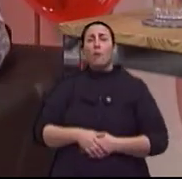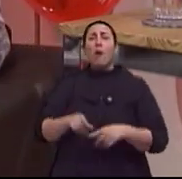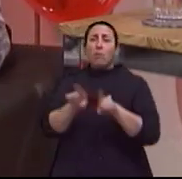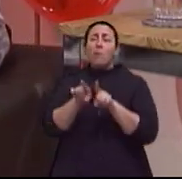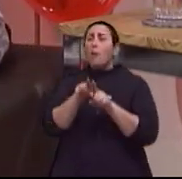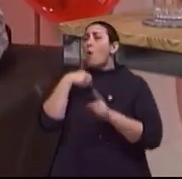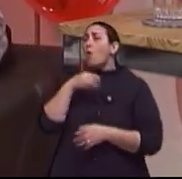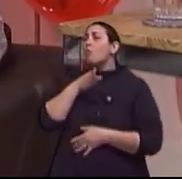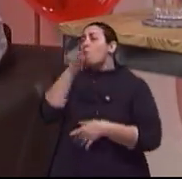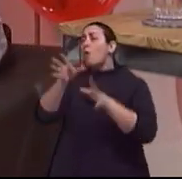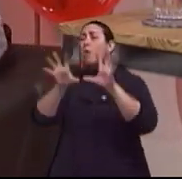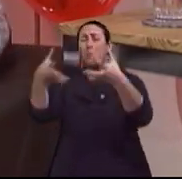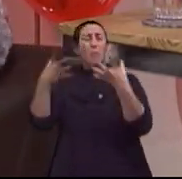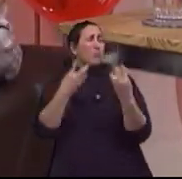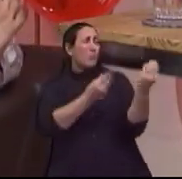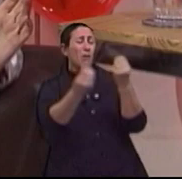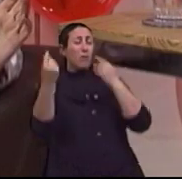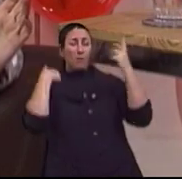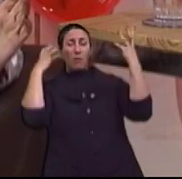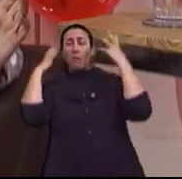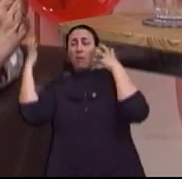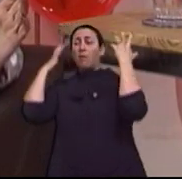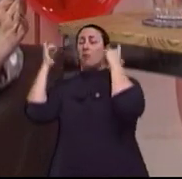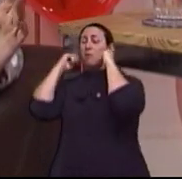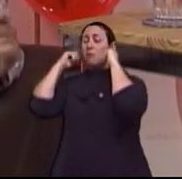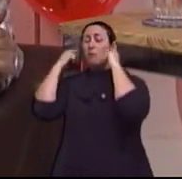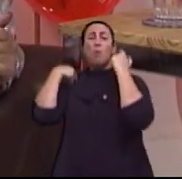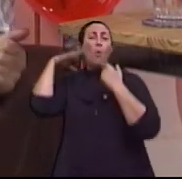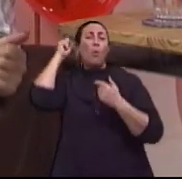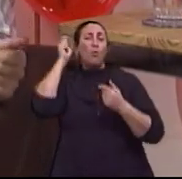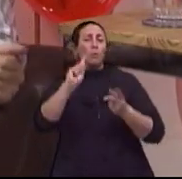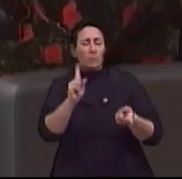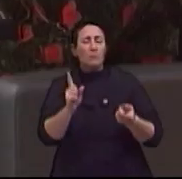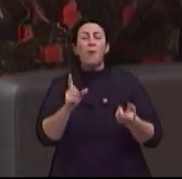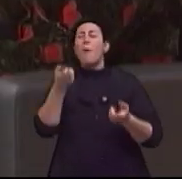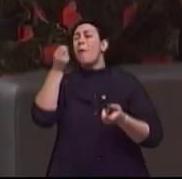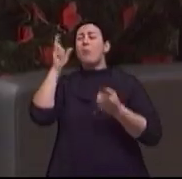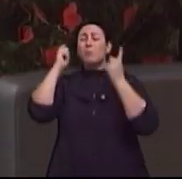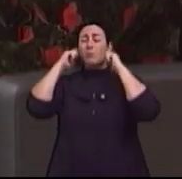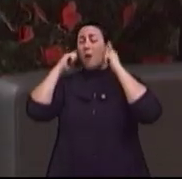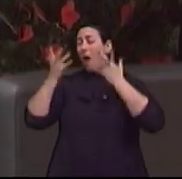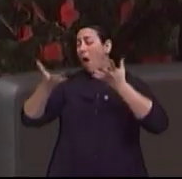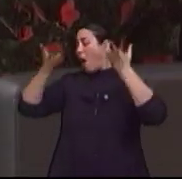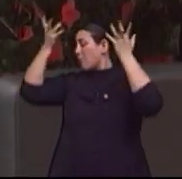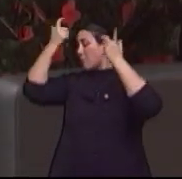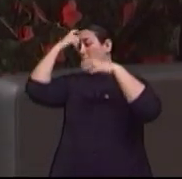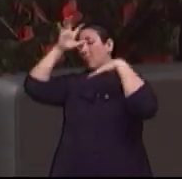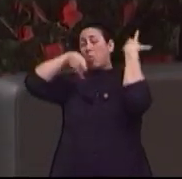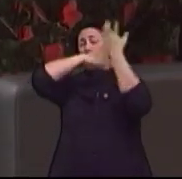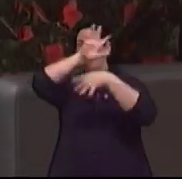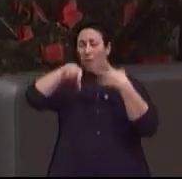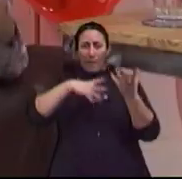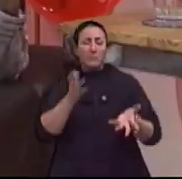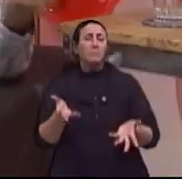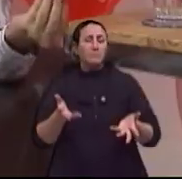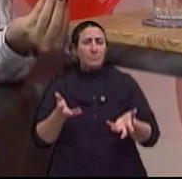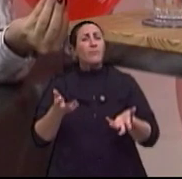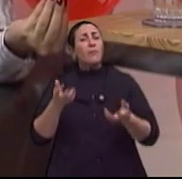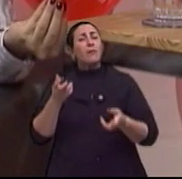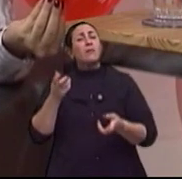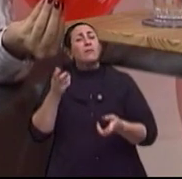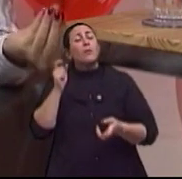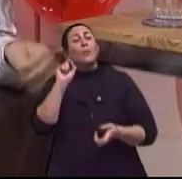que o pessoal se reúna mu gente aqui porque eu não entendo mesmo é ou o som fica muito alto para mim ou mistura e eu não ouço nada não ouve a